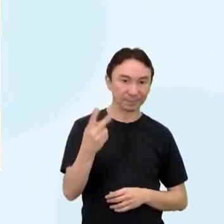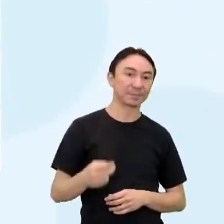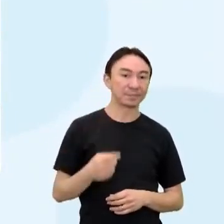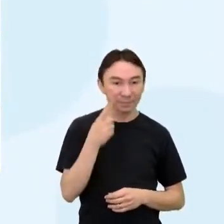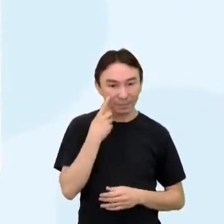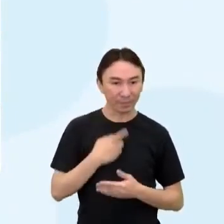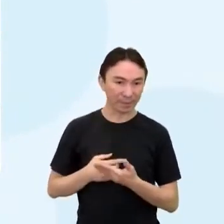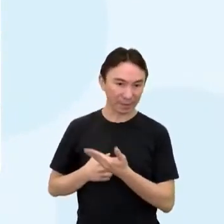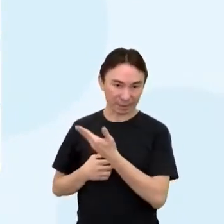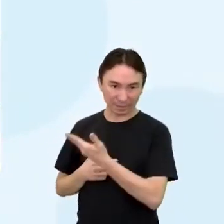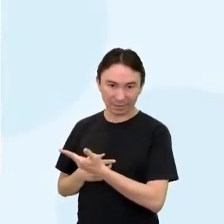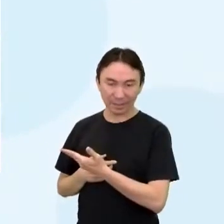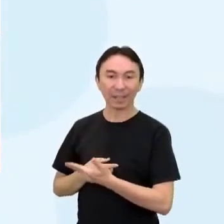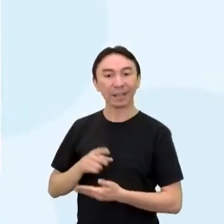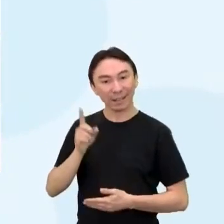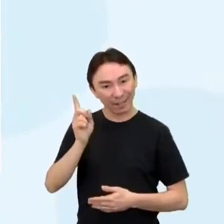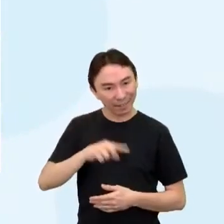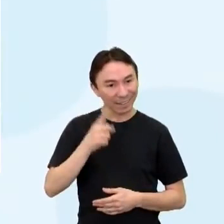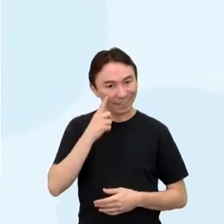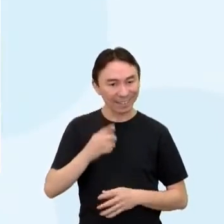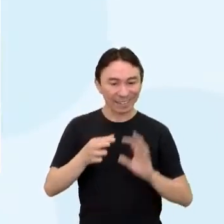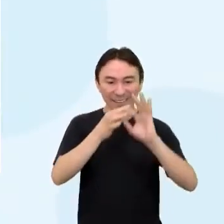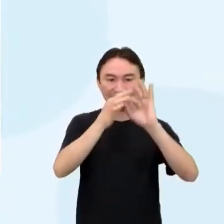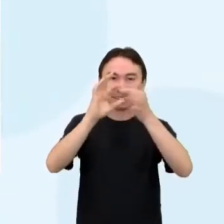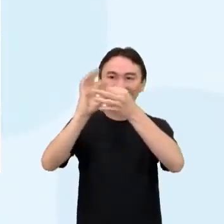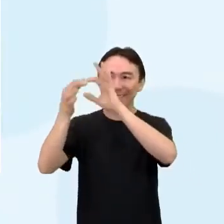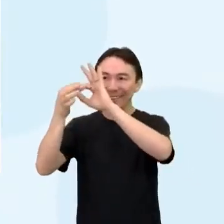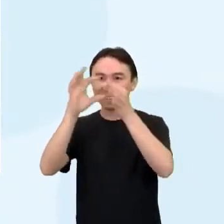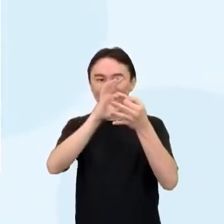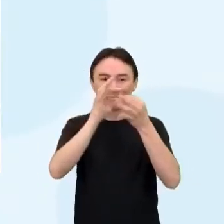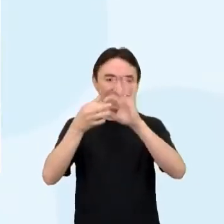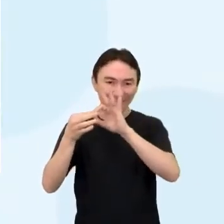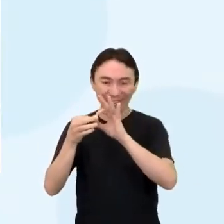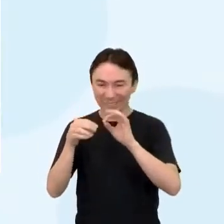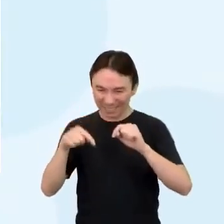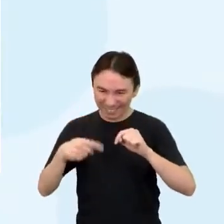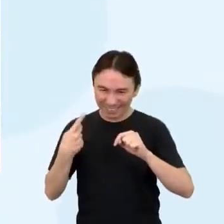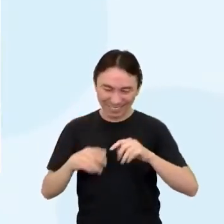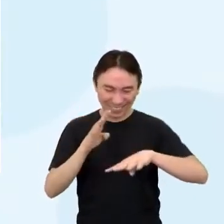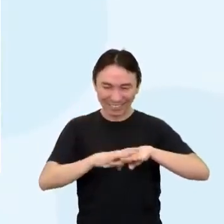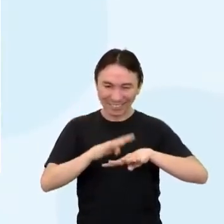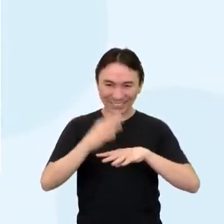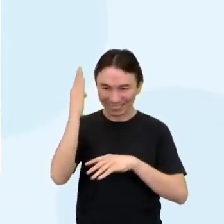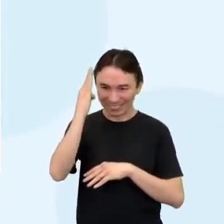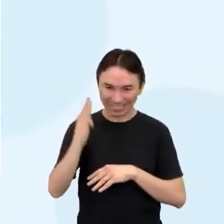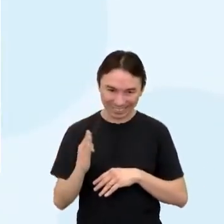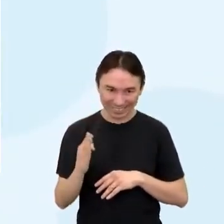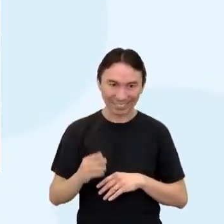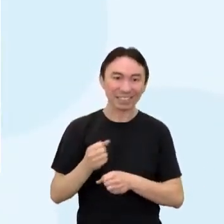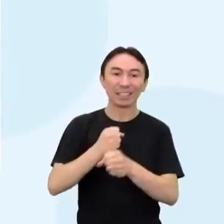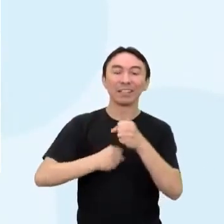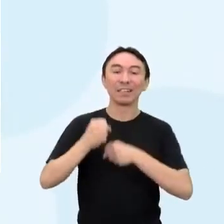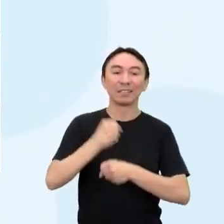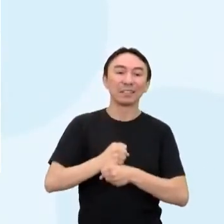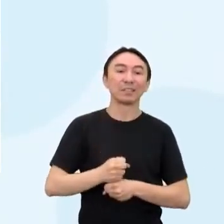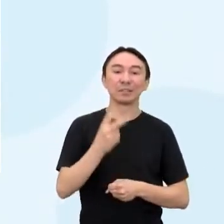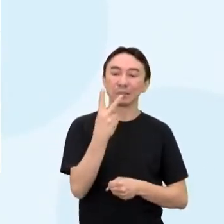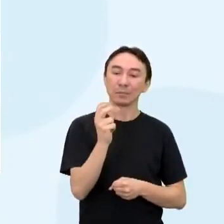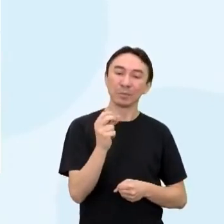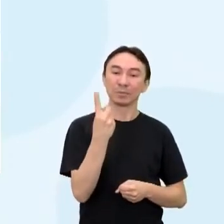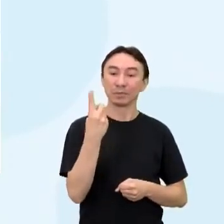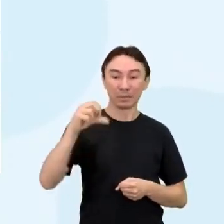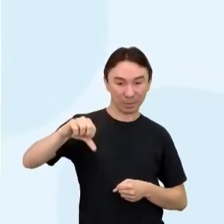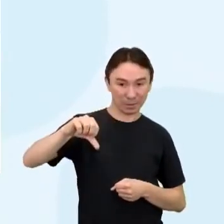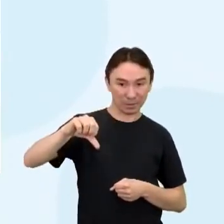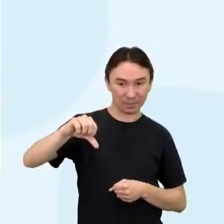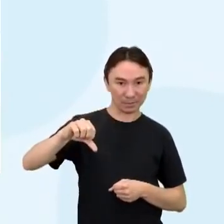extraída lá da Olimpíada Brasileira de Matemática, lá das escolas públicas, no ano de 2009. Sempre que eu pego o exercício, né, uma